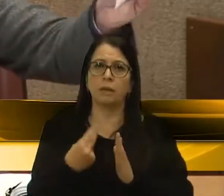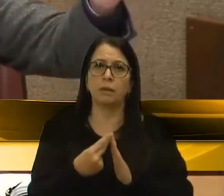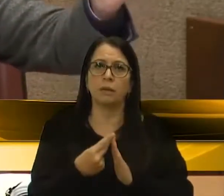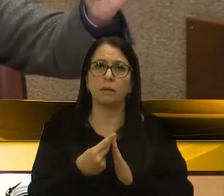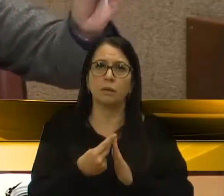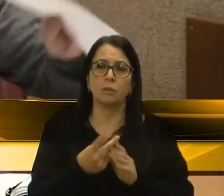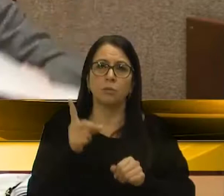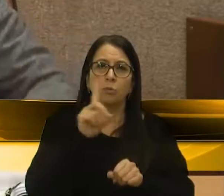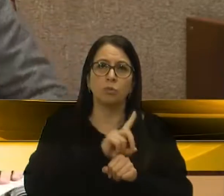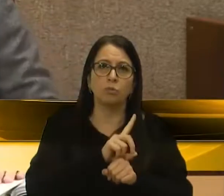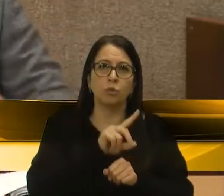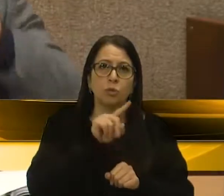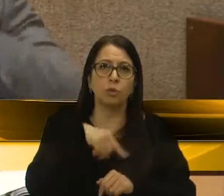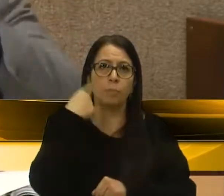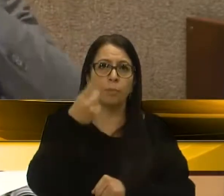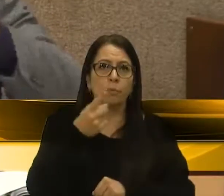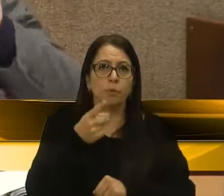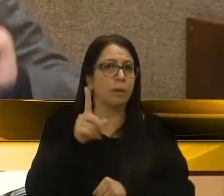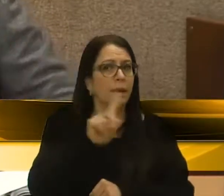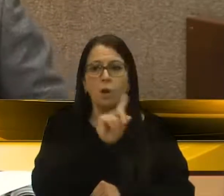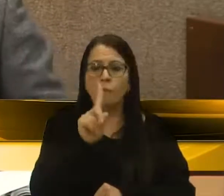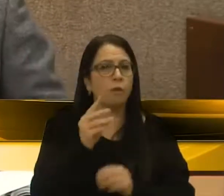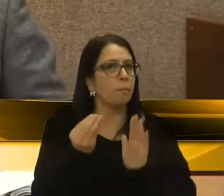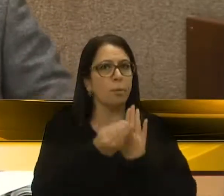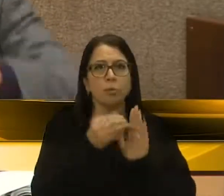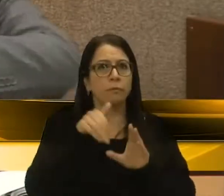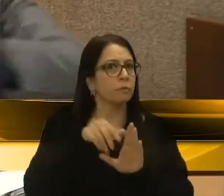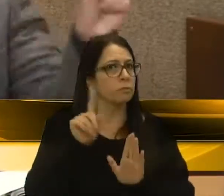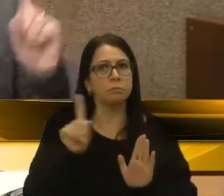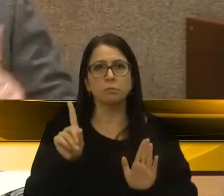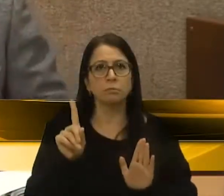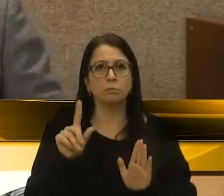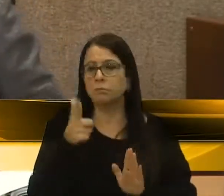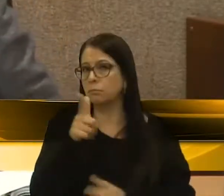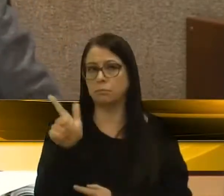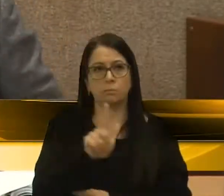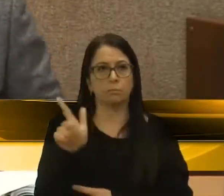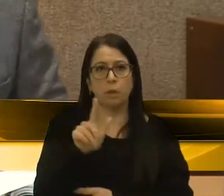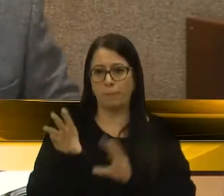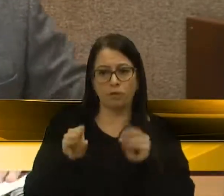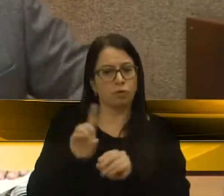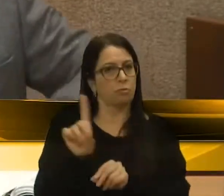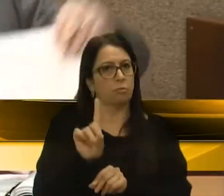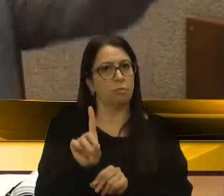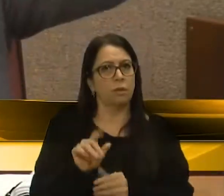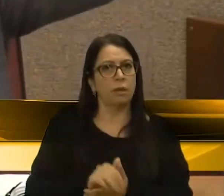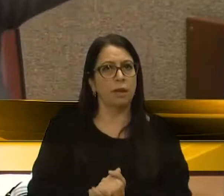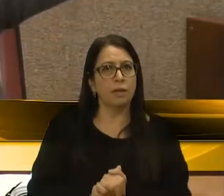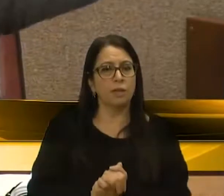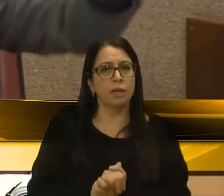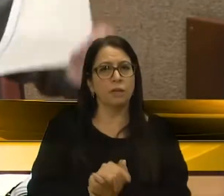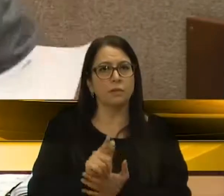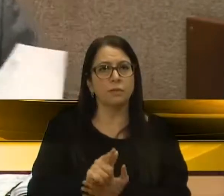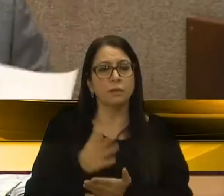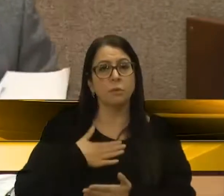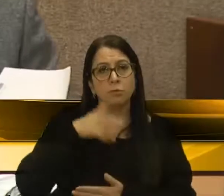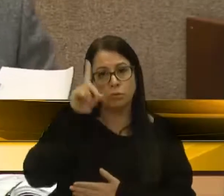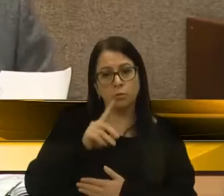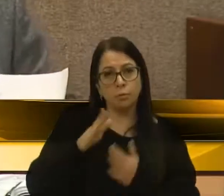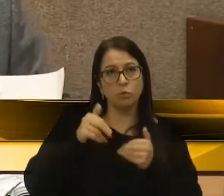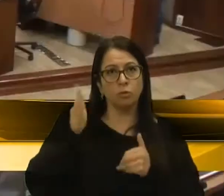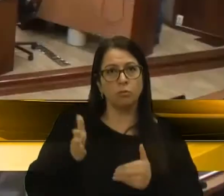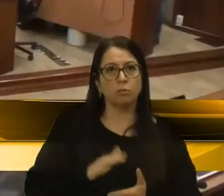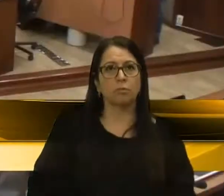adiar a votação para a sessão desta terça-feira, dia 23. Segundo ele, a ausência de alguns parlamentares